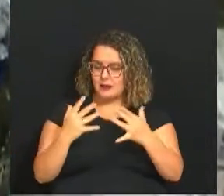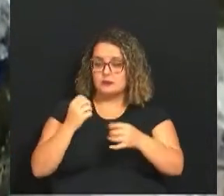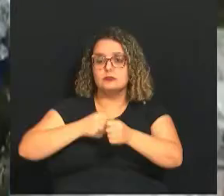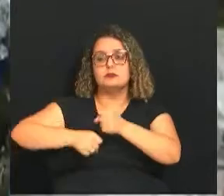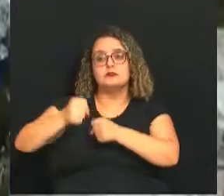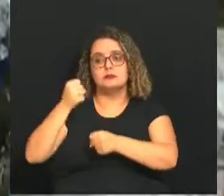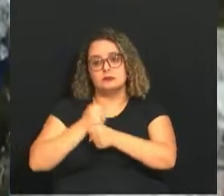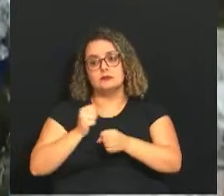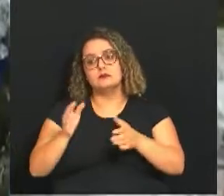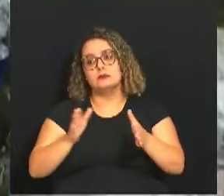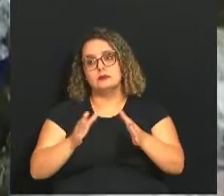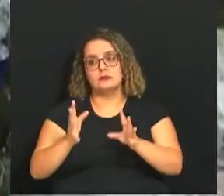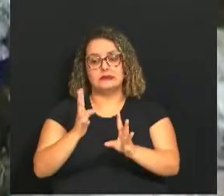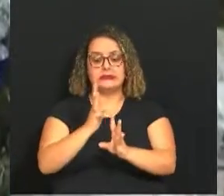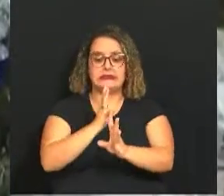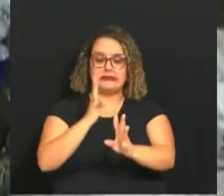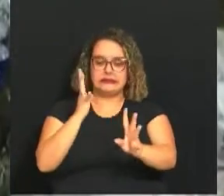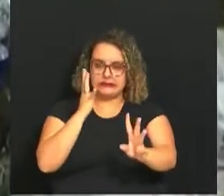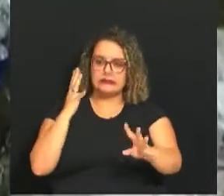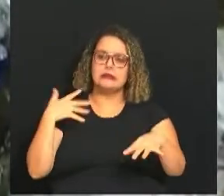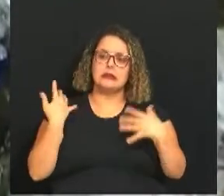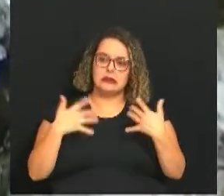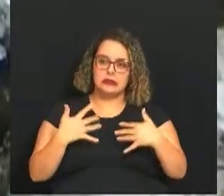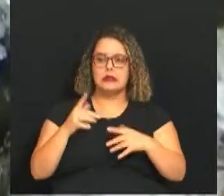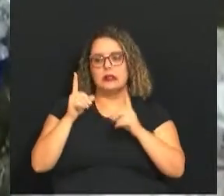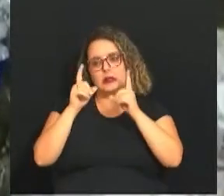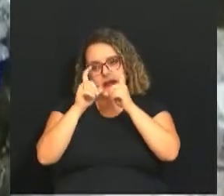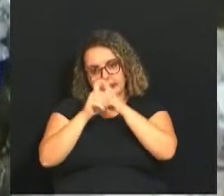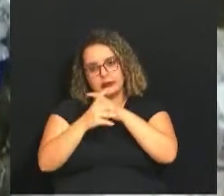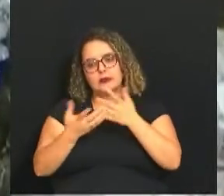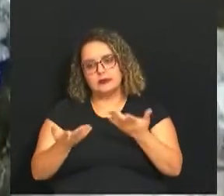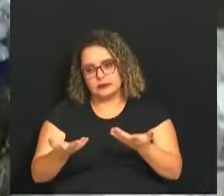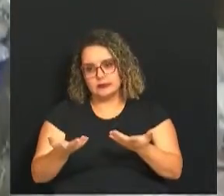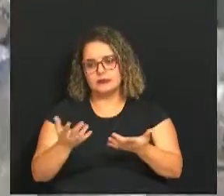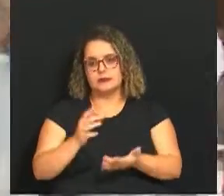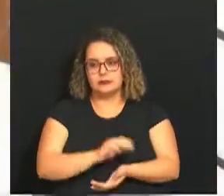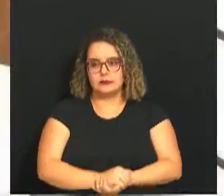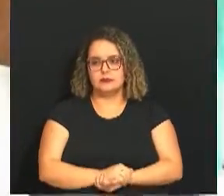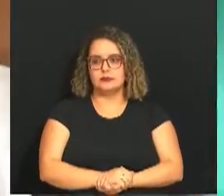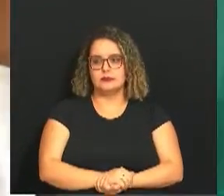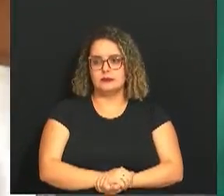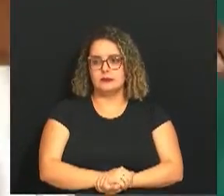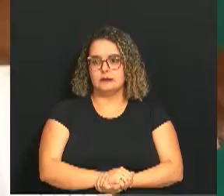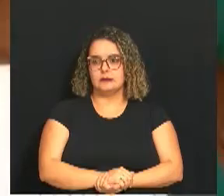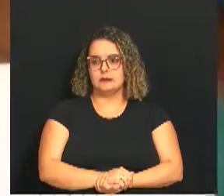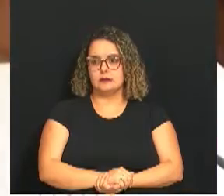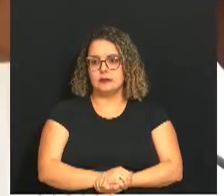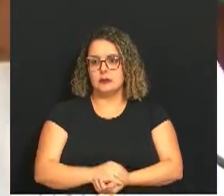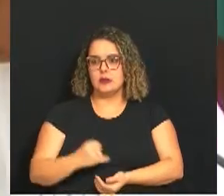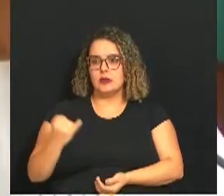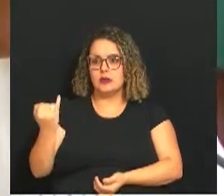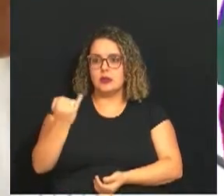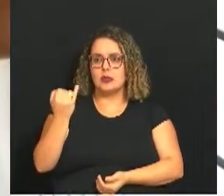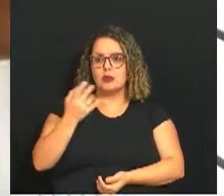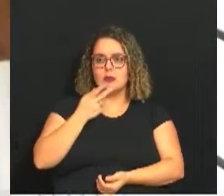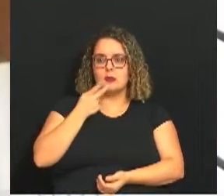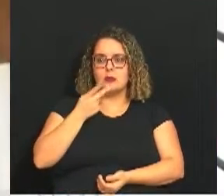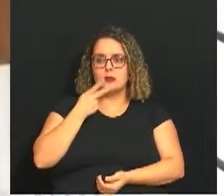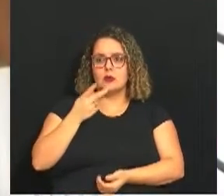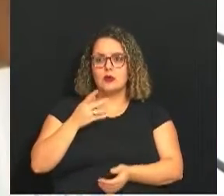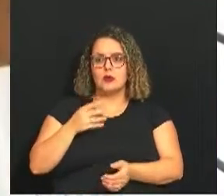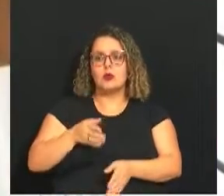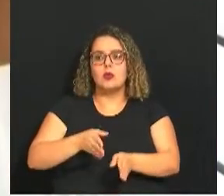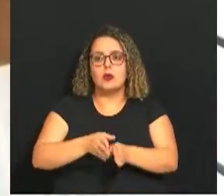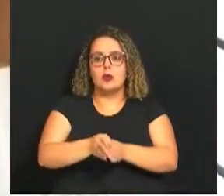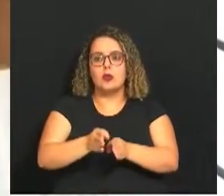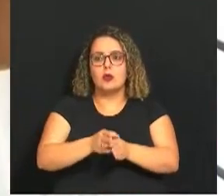teve que fazer fila, aí botaram as barracas aqui. Então é até importante isso que você está falando, Edilson, é uma orientação, inclusive,